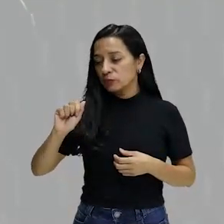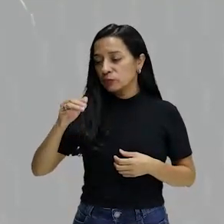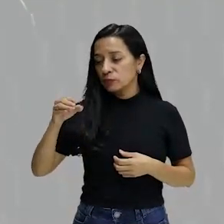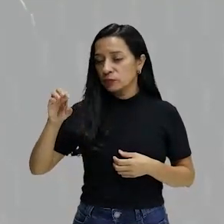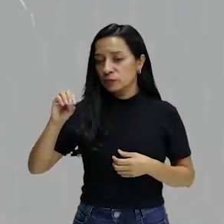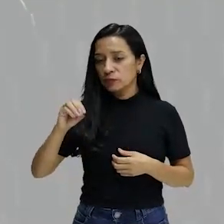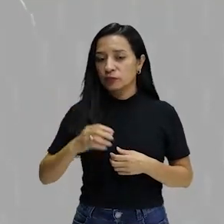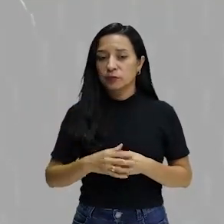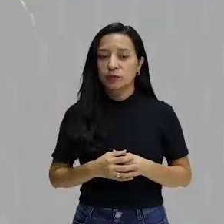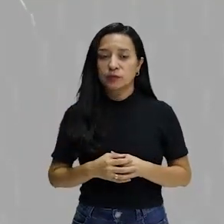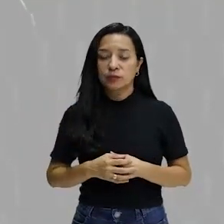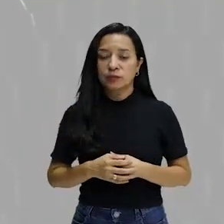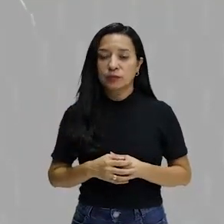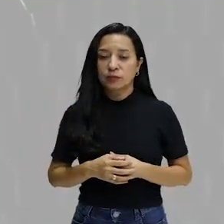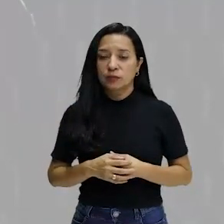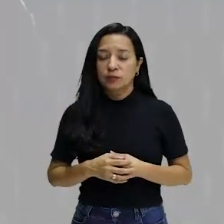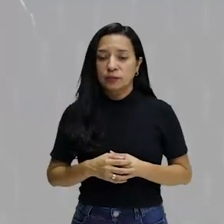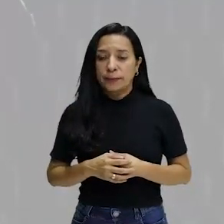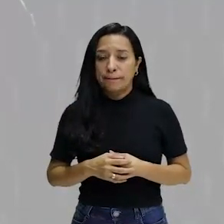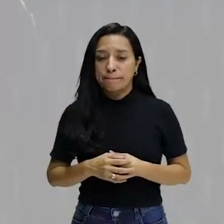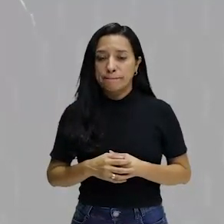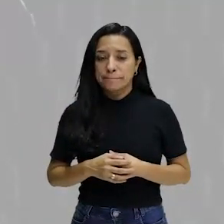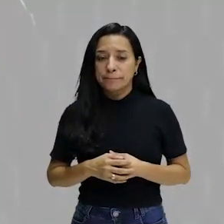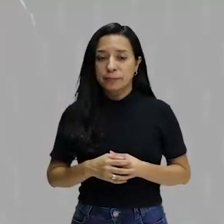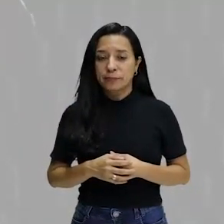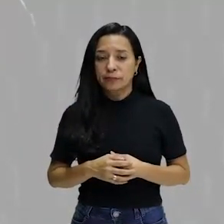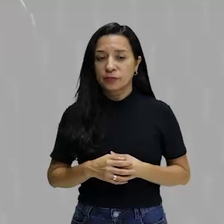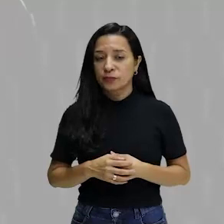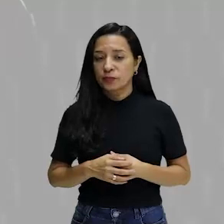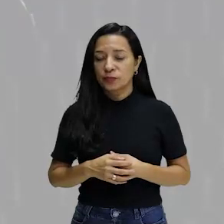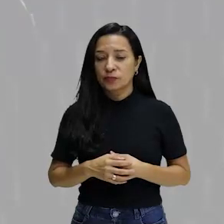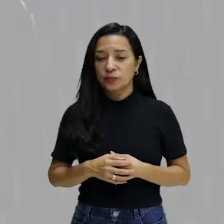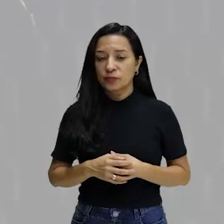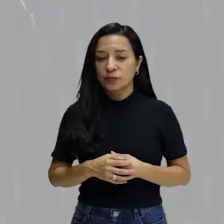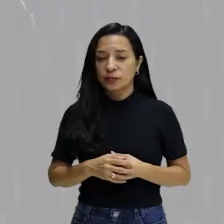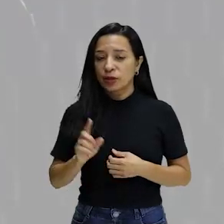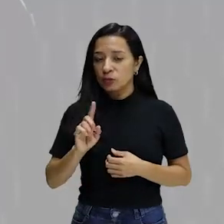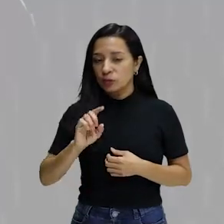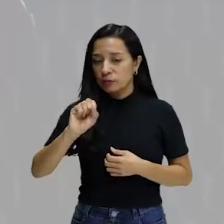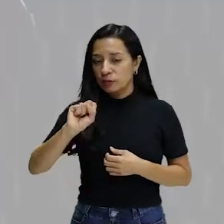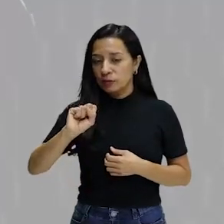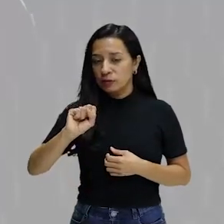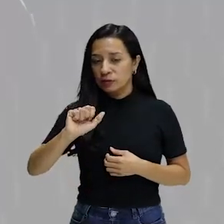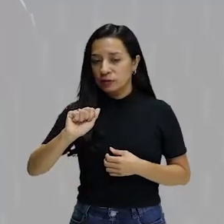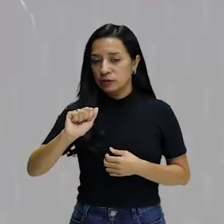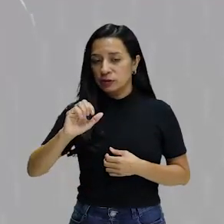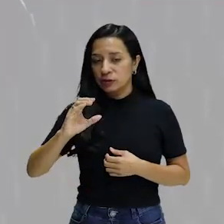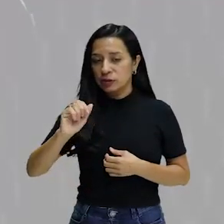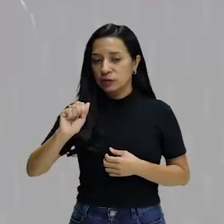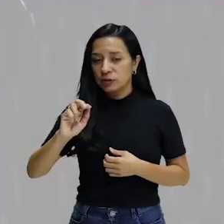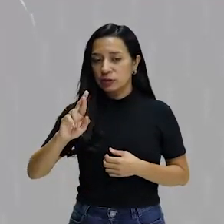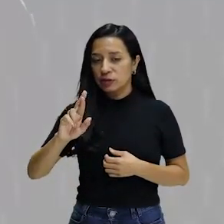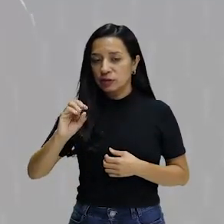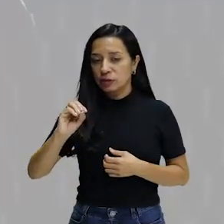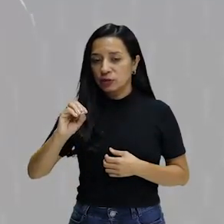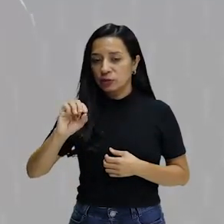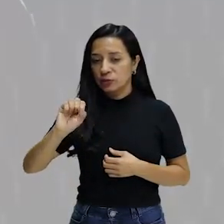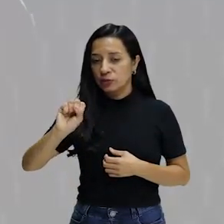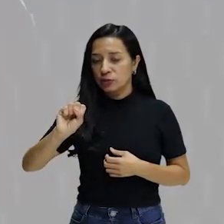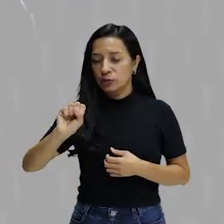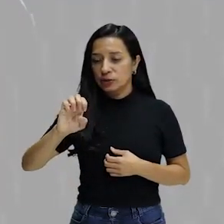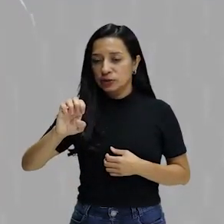a seiva bruta, que é a água e sais minerais. Então, não é sacarose não, porque a sacarose ela está presente na